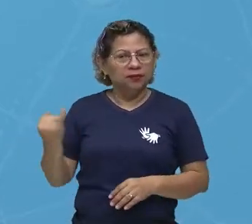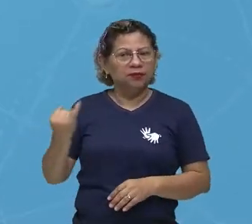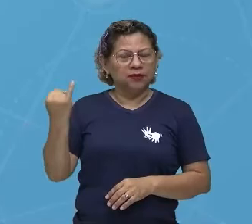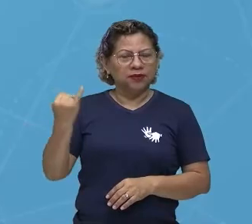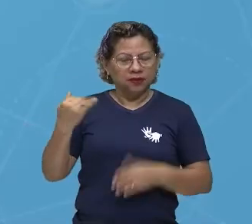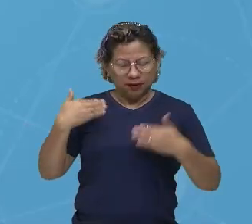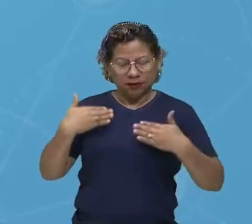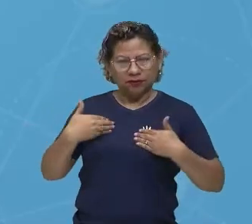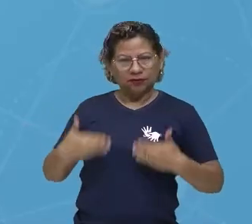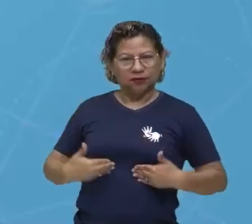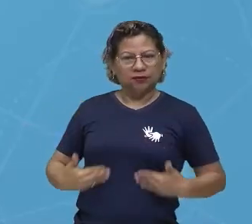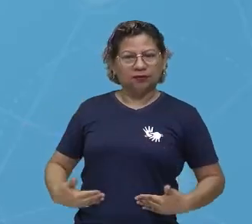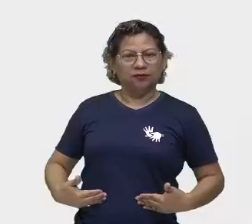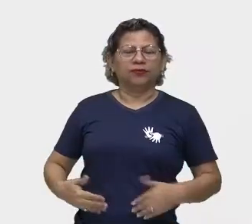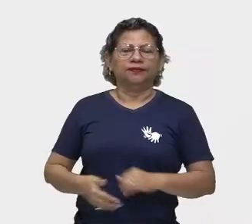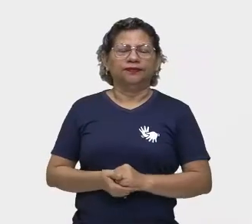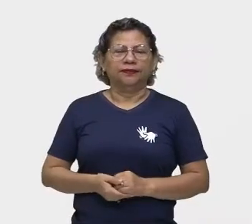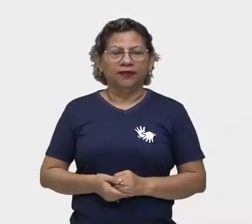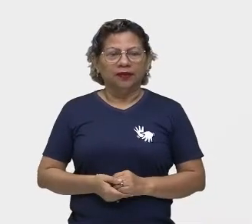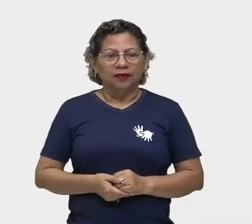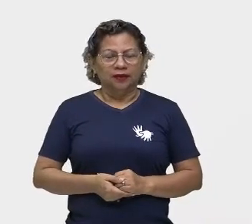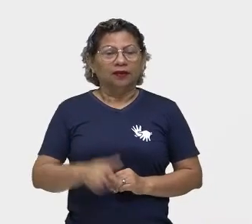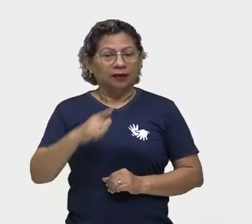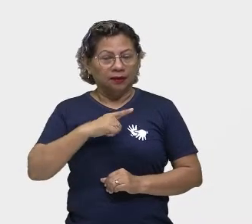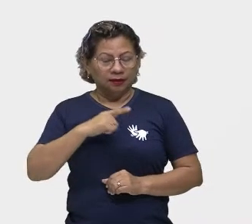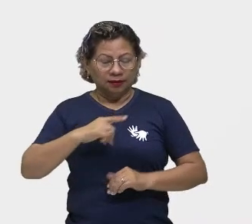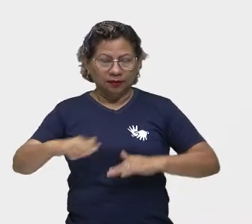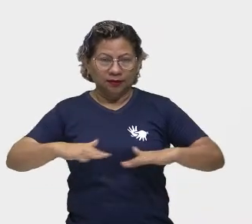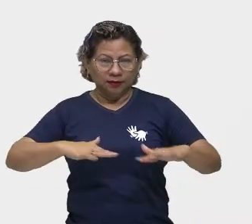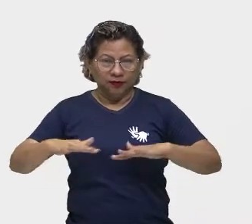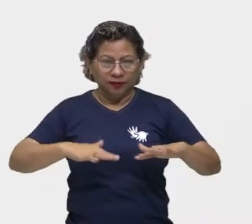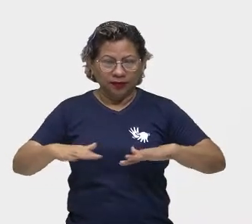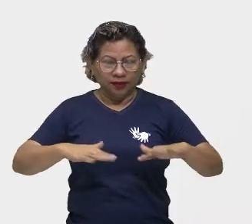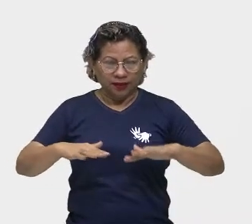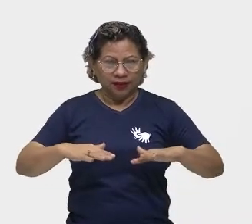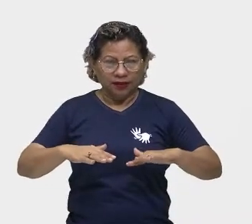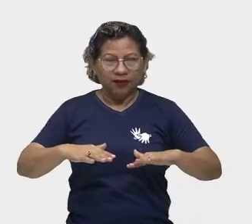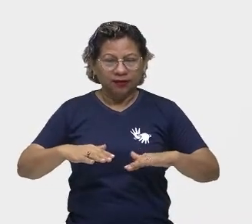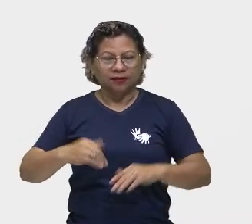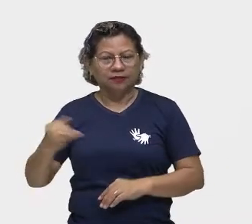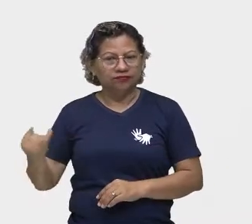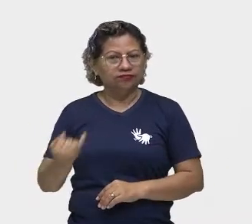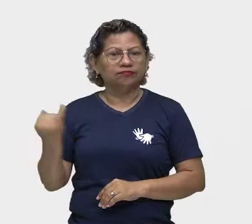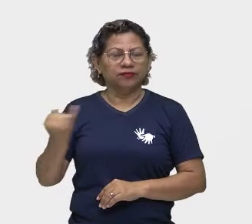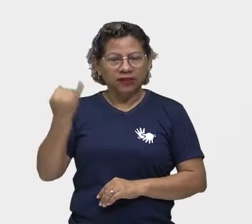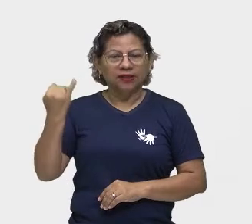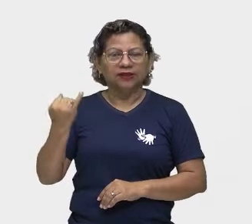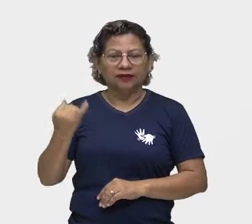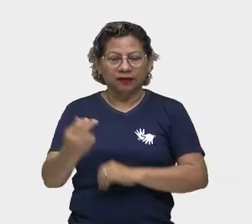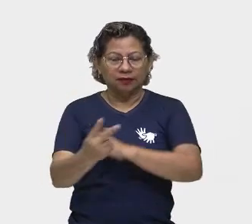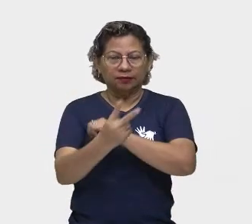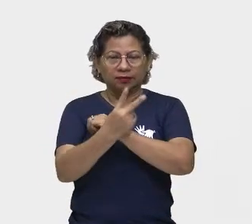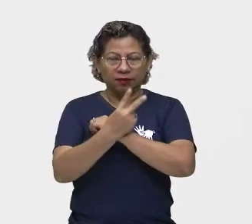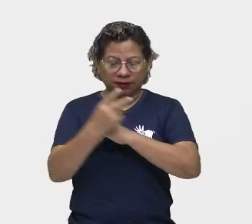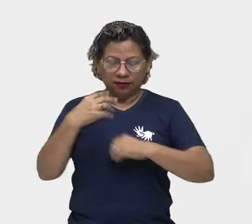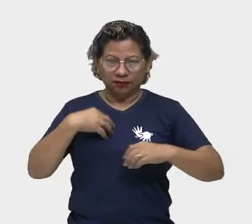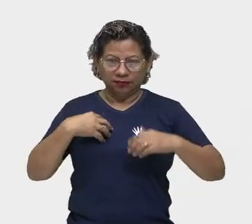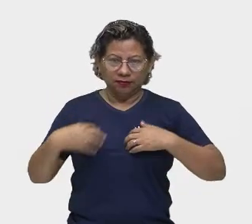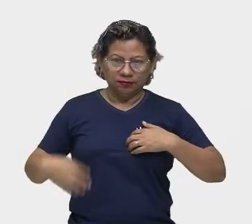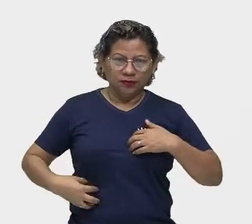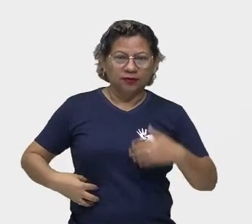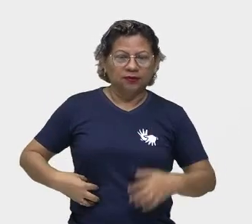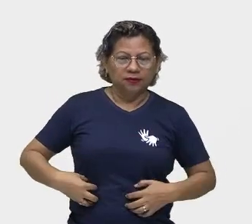tá bom Então olha só além dos movimentos o sistema esquelético ele vai proteger os nossos órgãos e